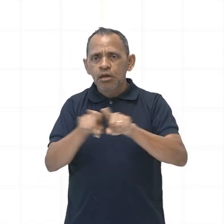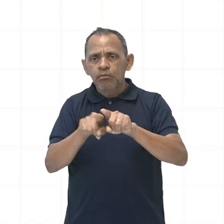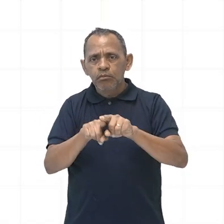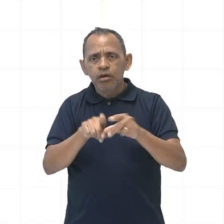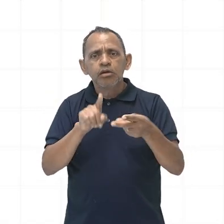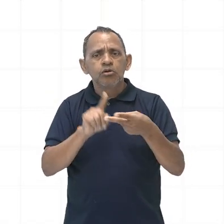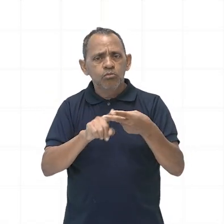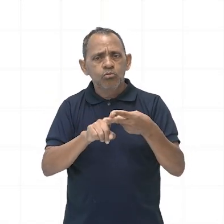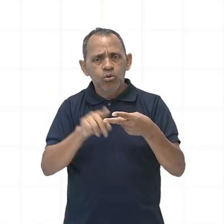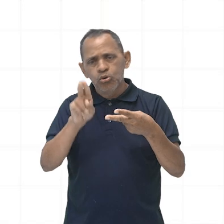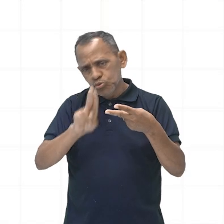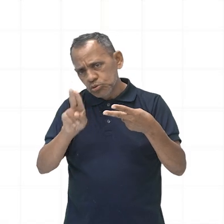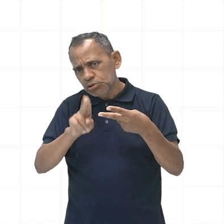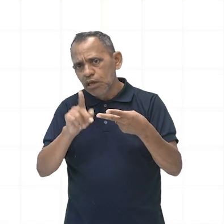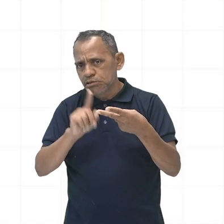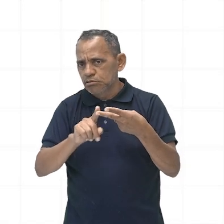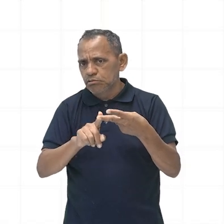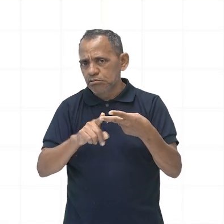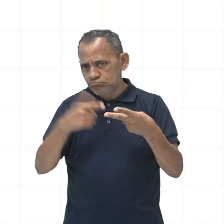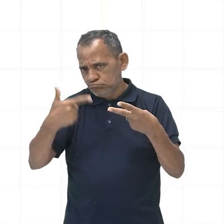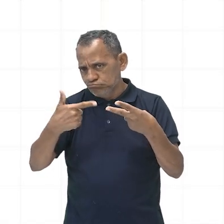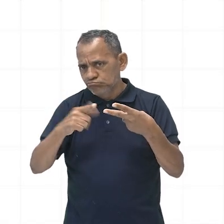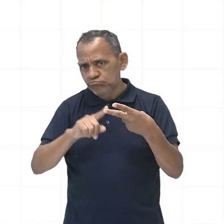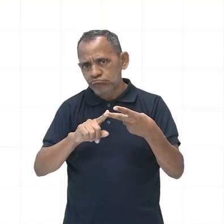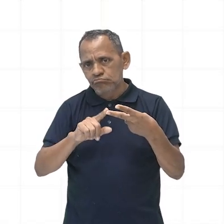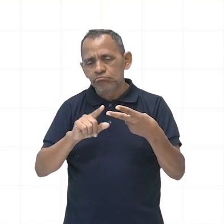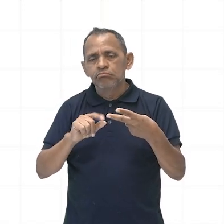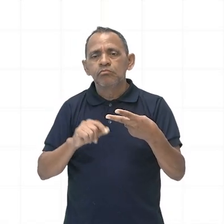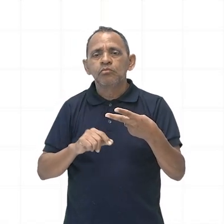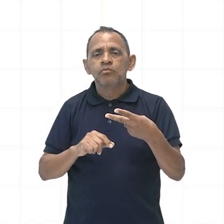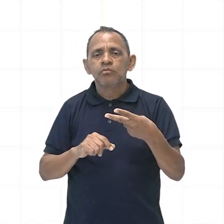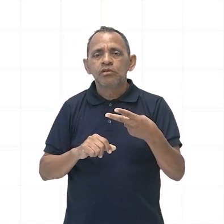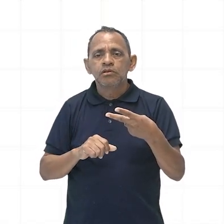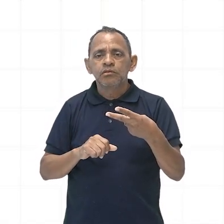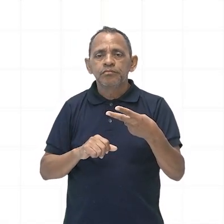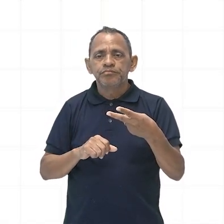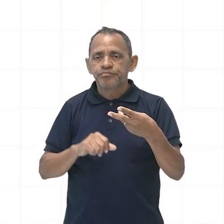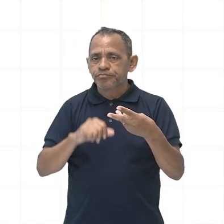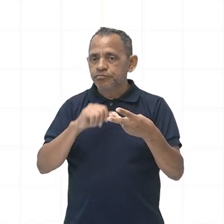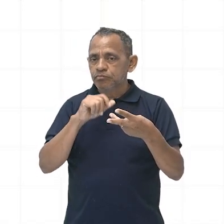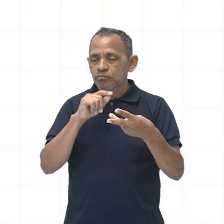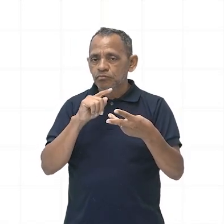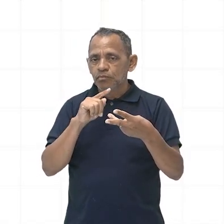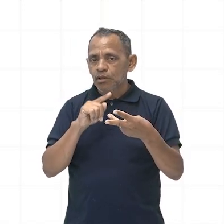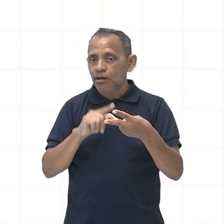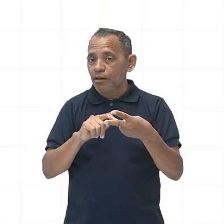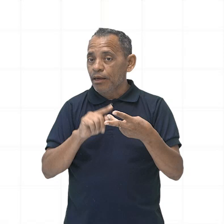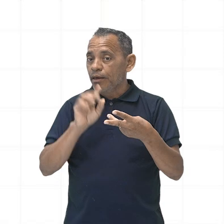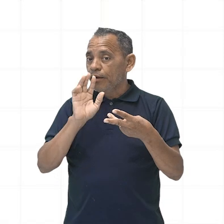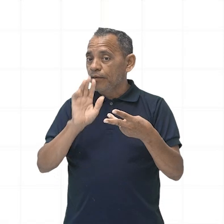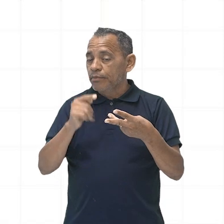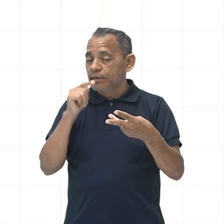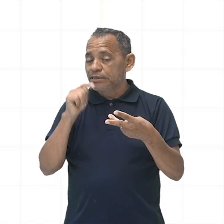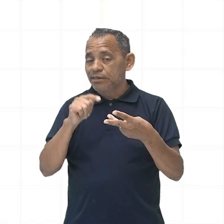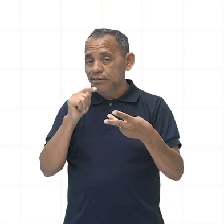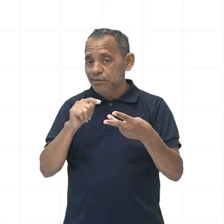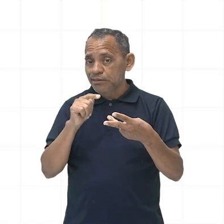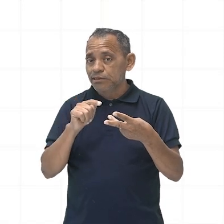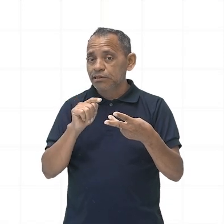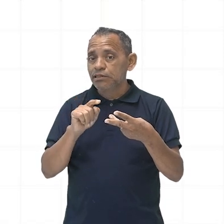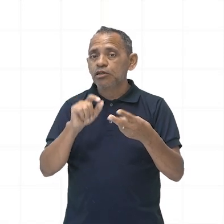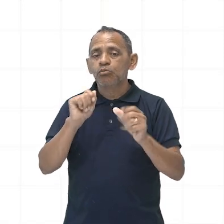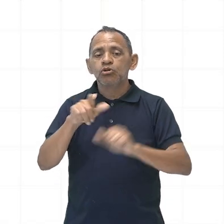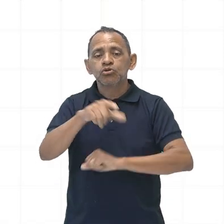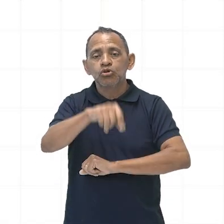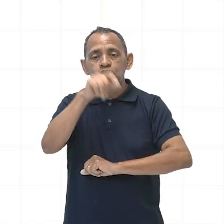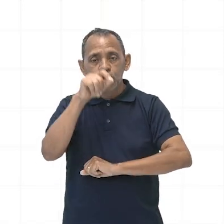H, eu posso usar a quarta relação? Pode também. Aqui, para determinar o B, você pode escolher